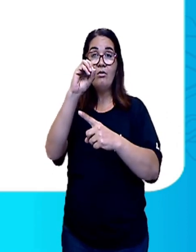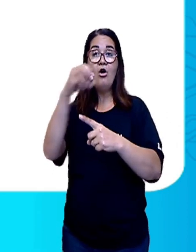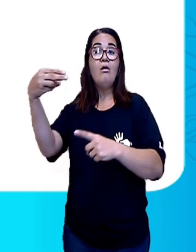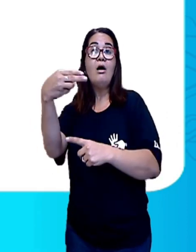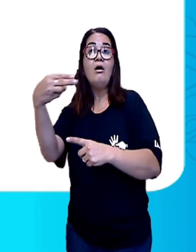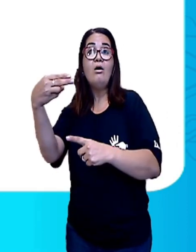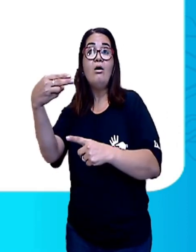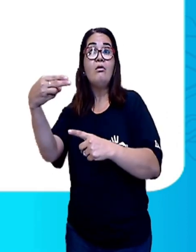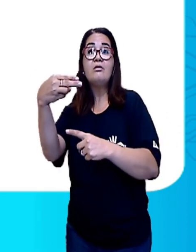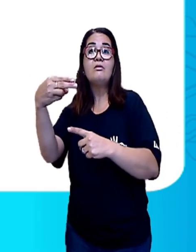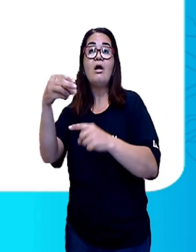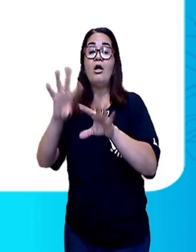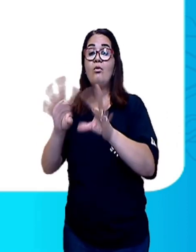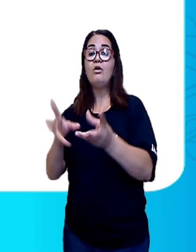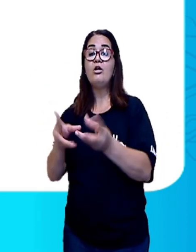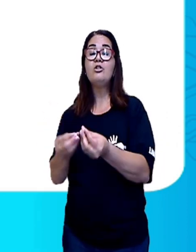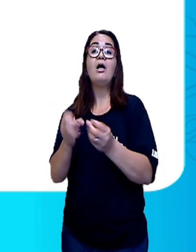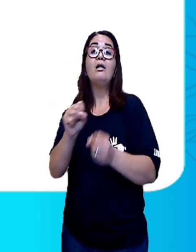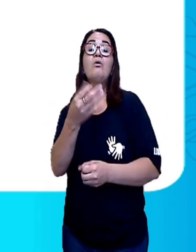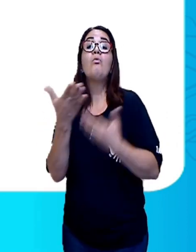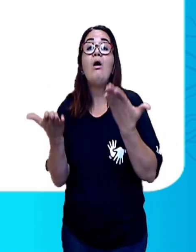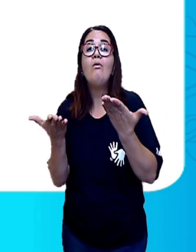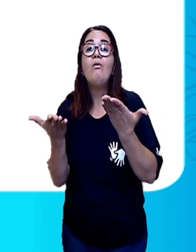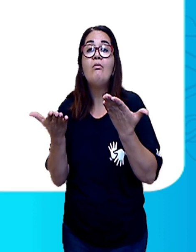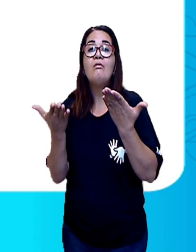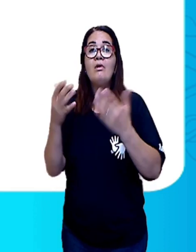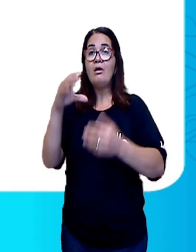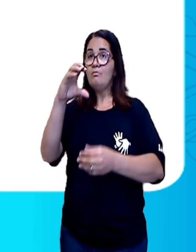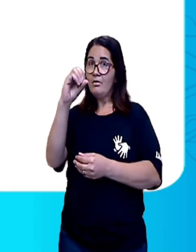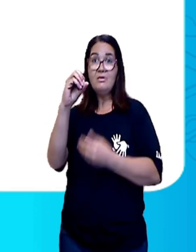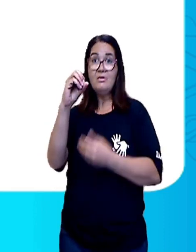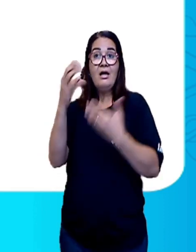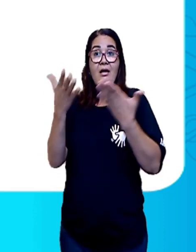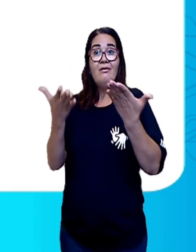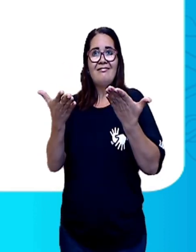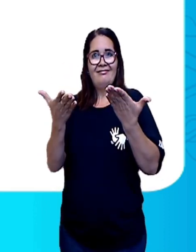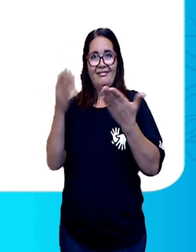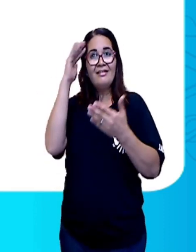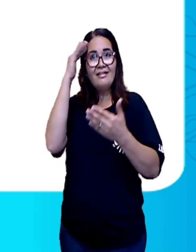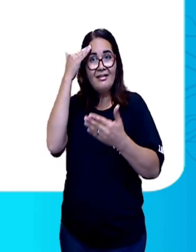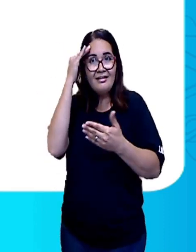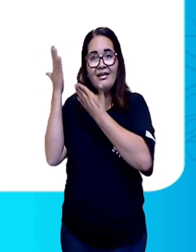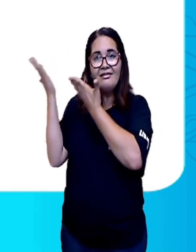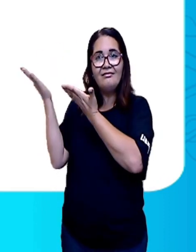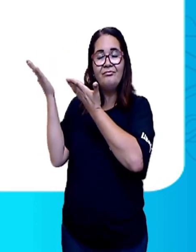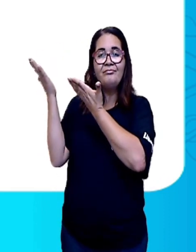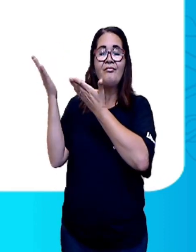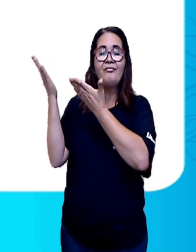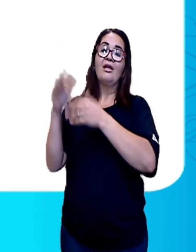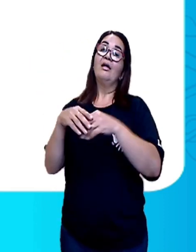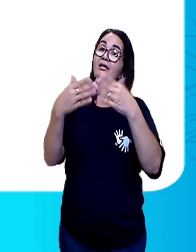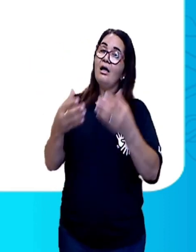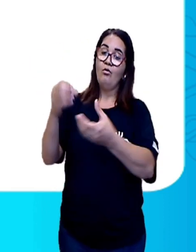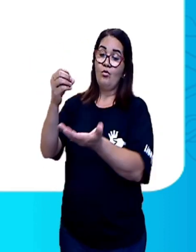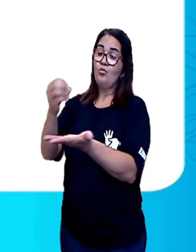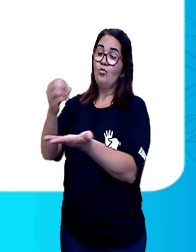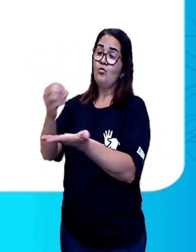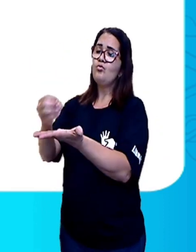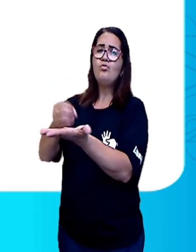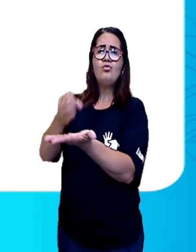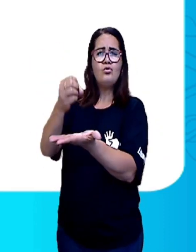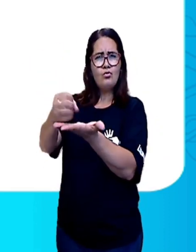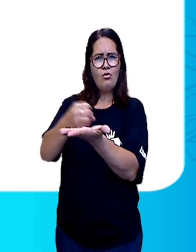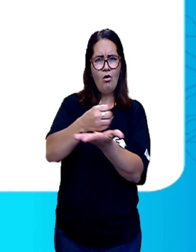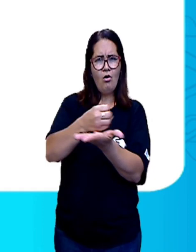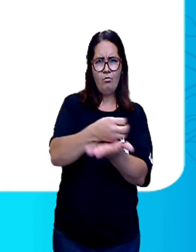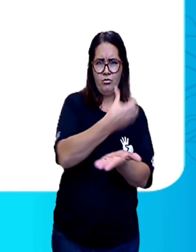contém 250 ml. Então, ao despejar 1,5 litro de água